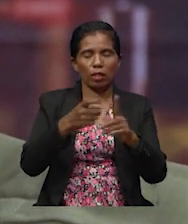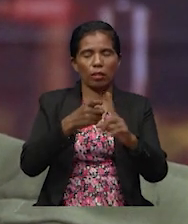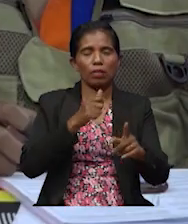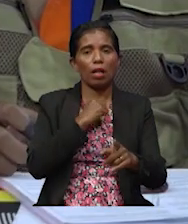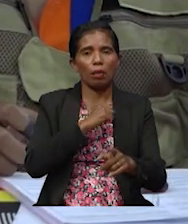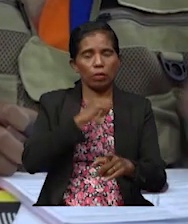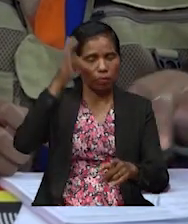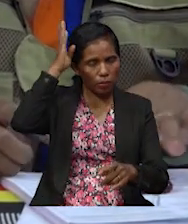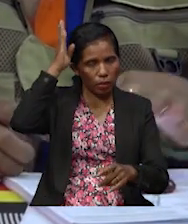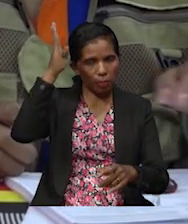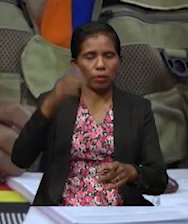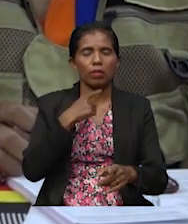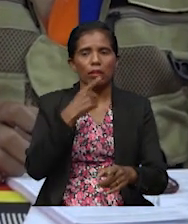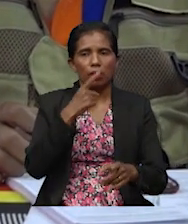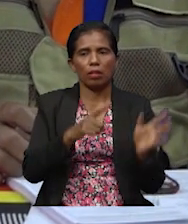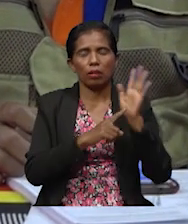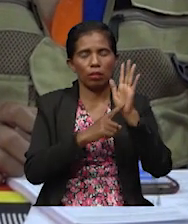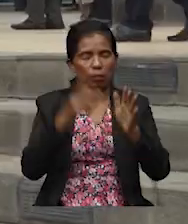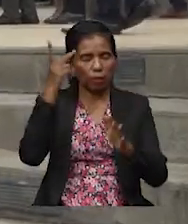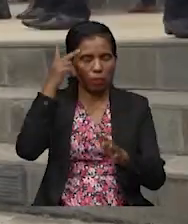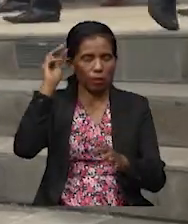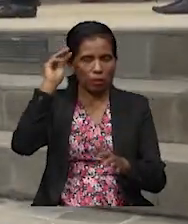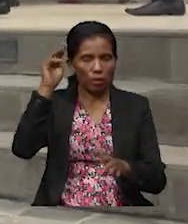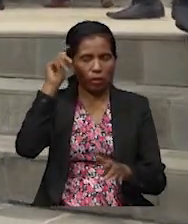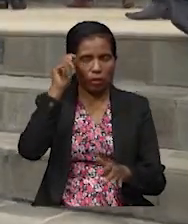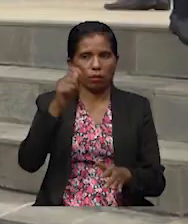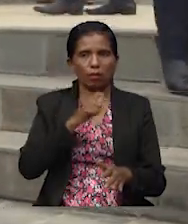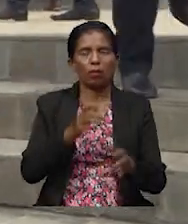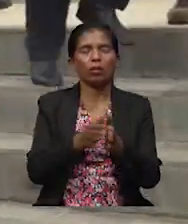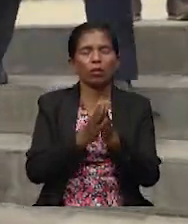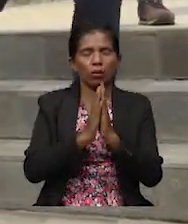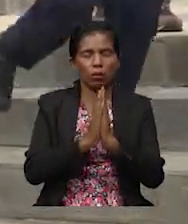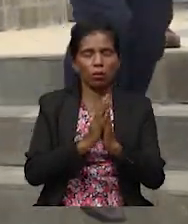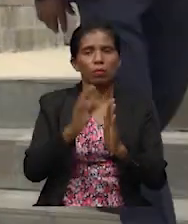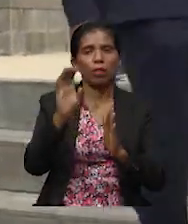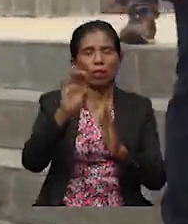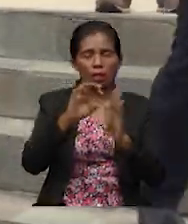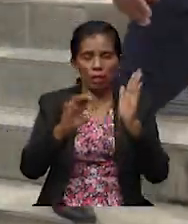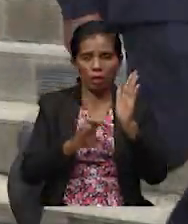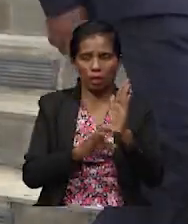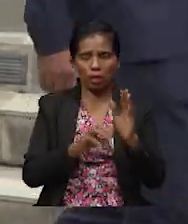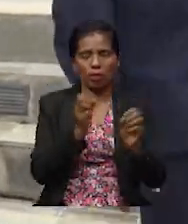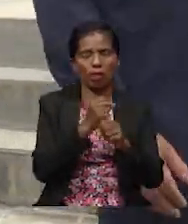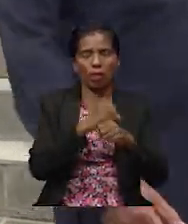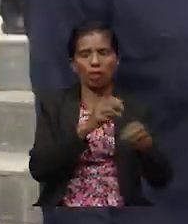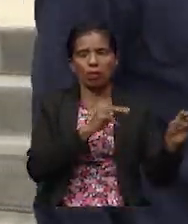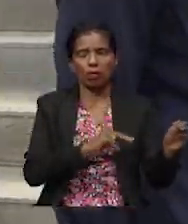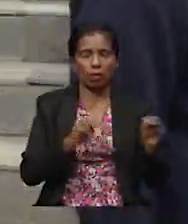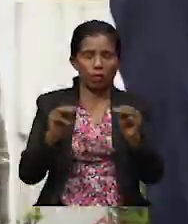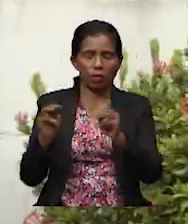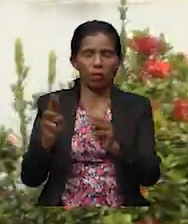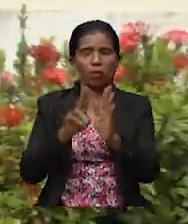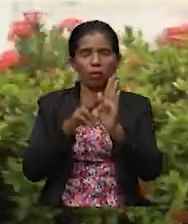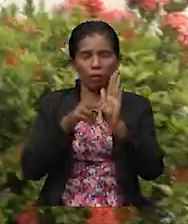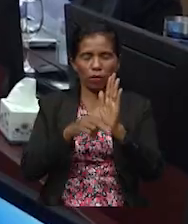Timorense, nebe dirige para Primeiro-Ministro Taur Matarroa, onde russo ba Estado a torrá-lo mudança para horário campanha